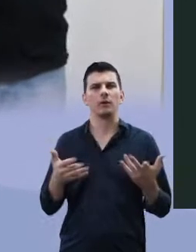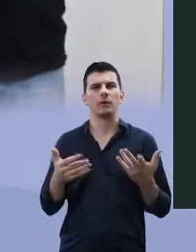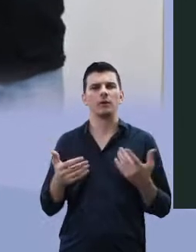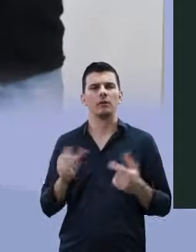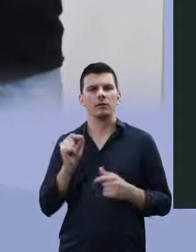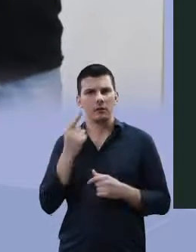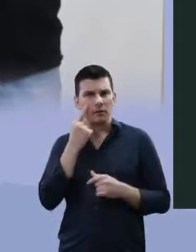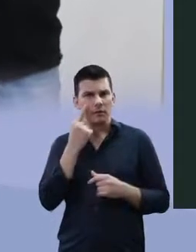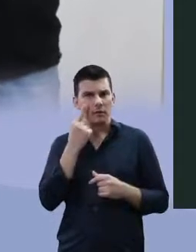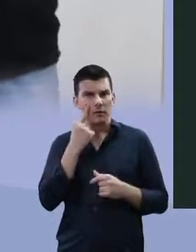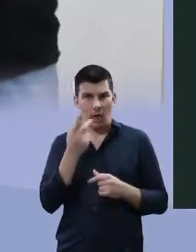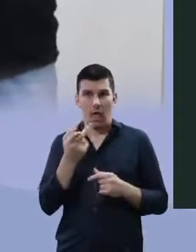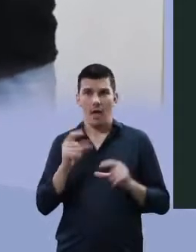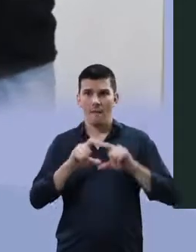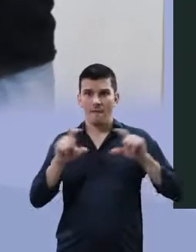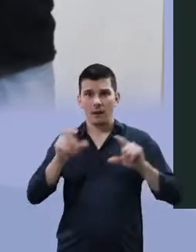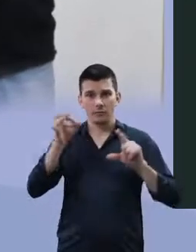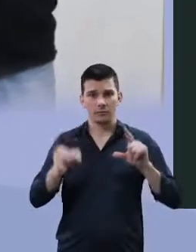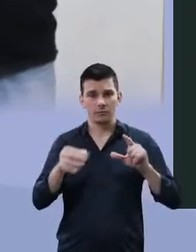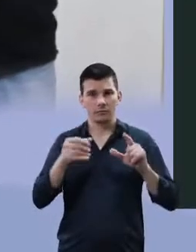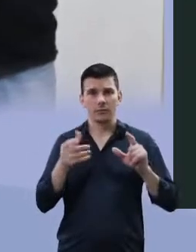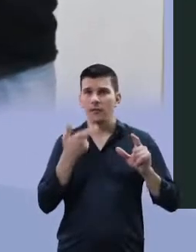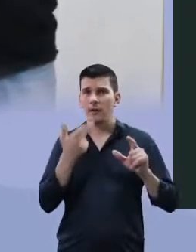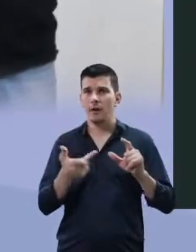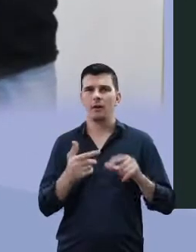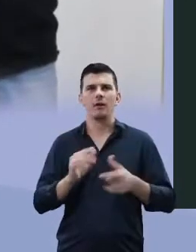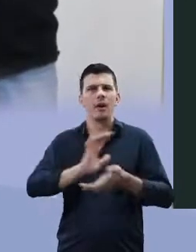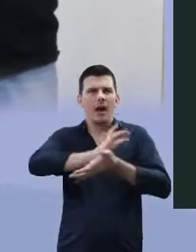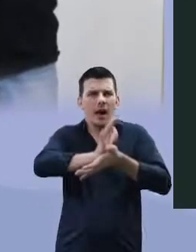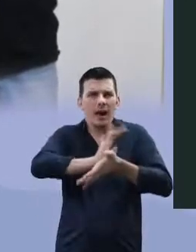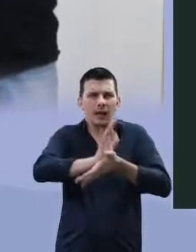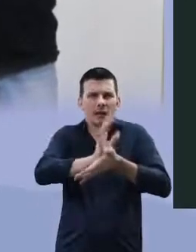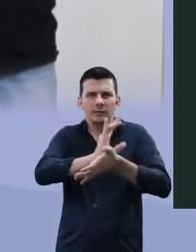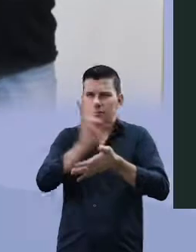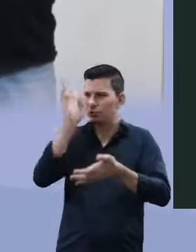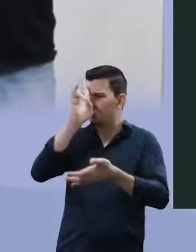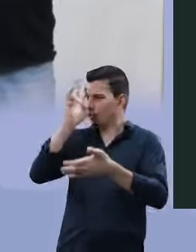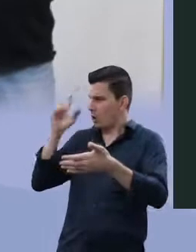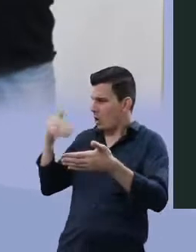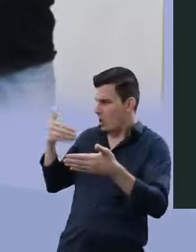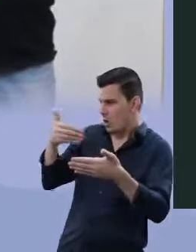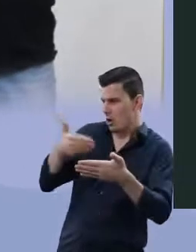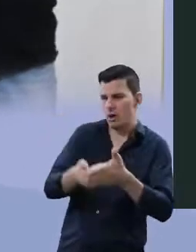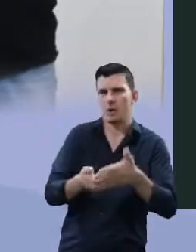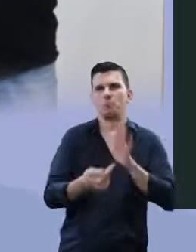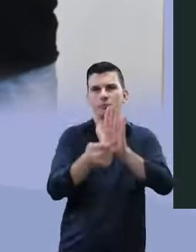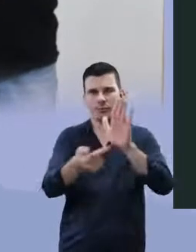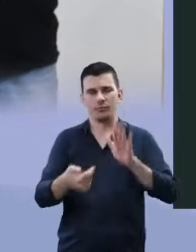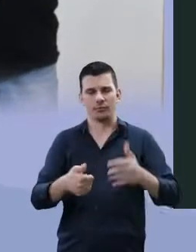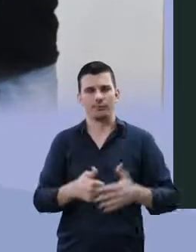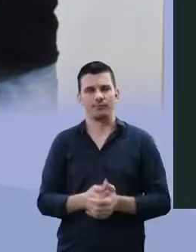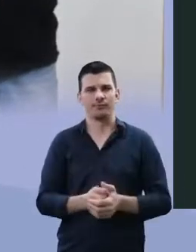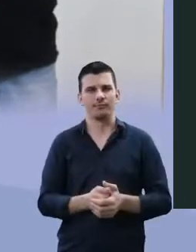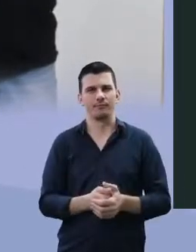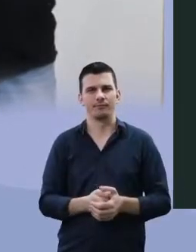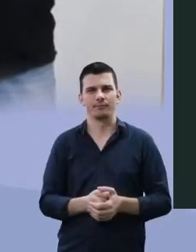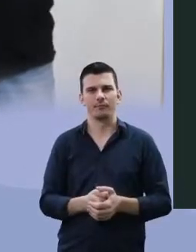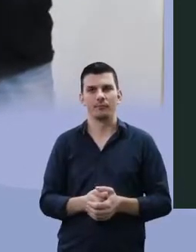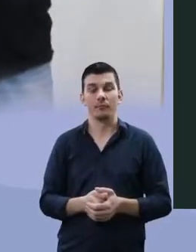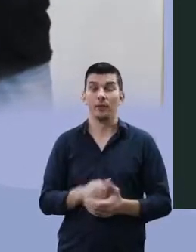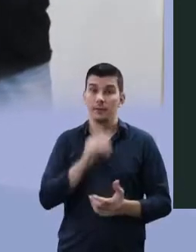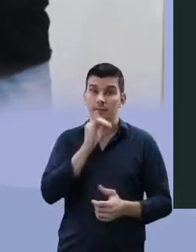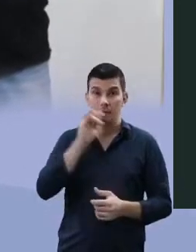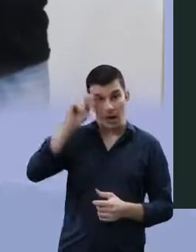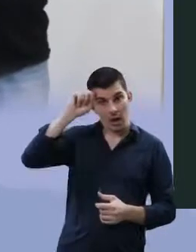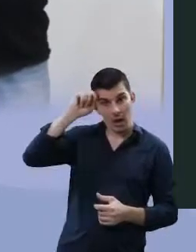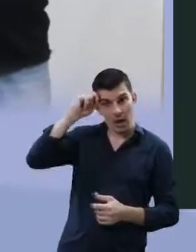Isso não é nenhuma pergunta, vocês observem que isso é uma afirmação. Né? E o racismo explora exatamente isso. Né? Então,